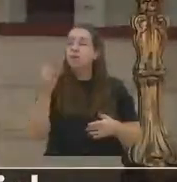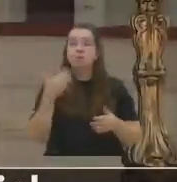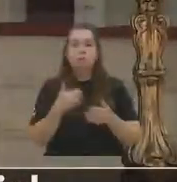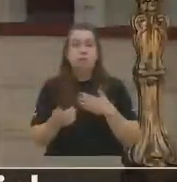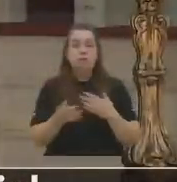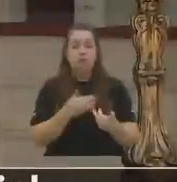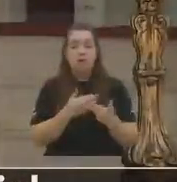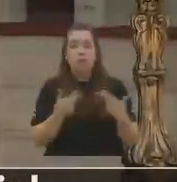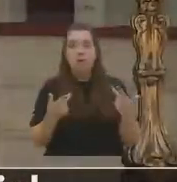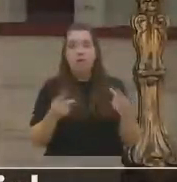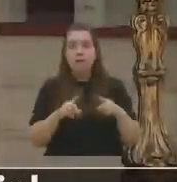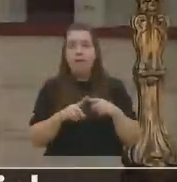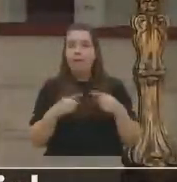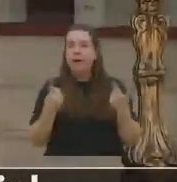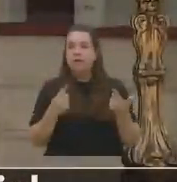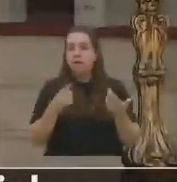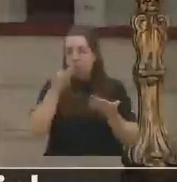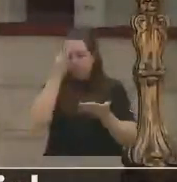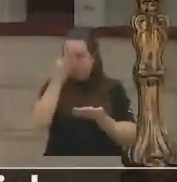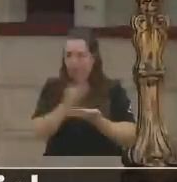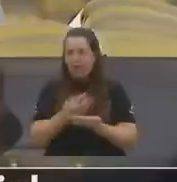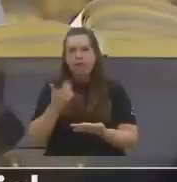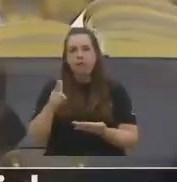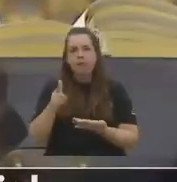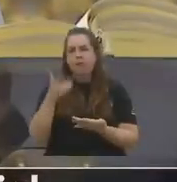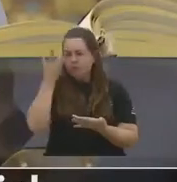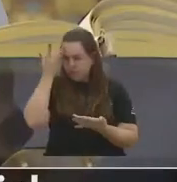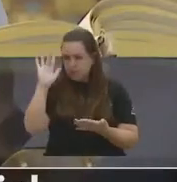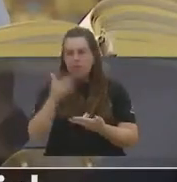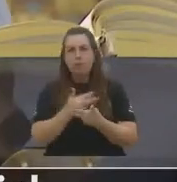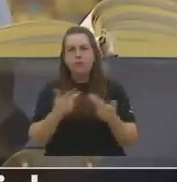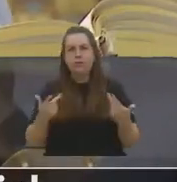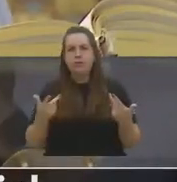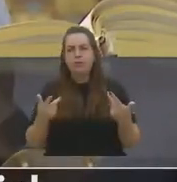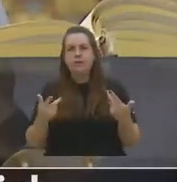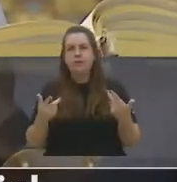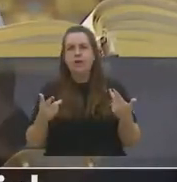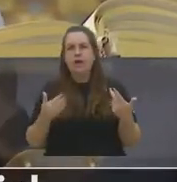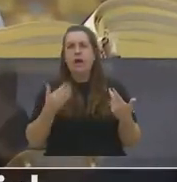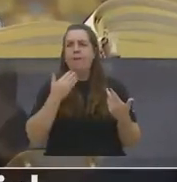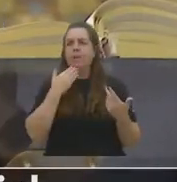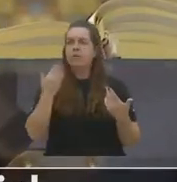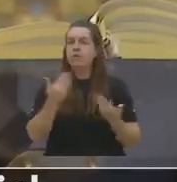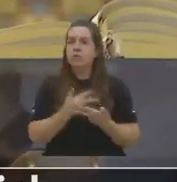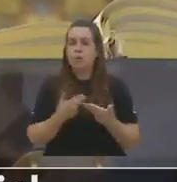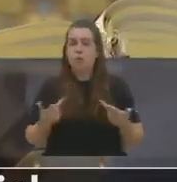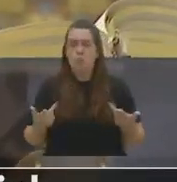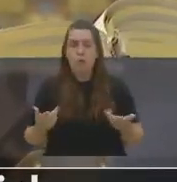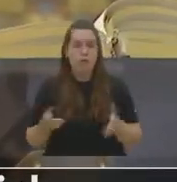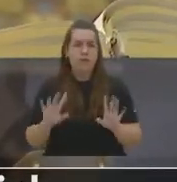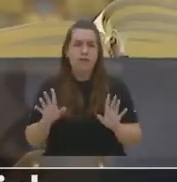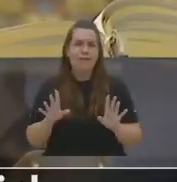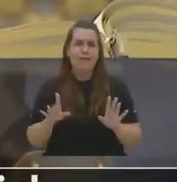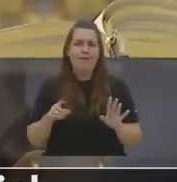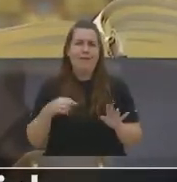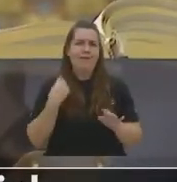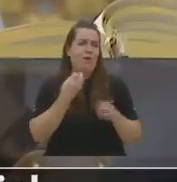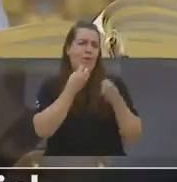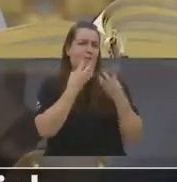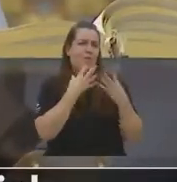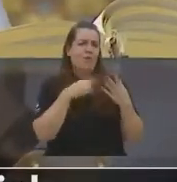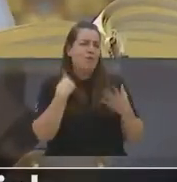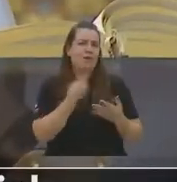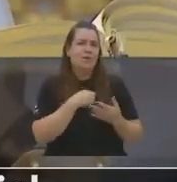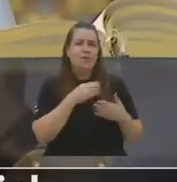tudo sem discernimento e de repente pedimos algo que não vai nos levar